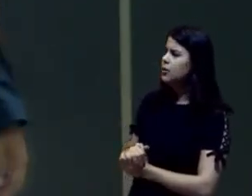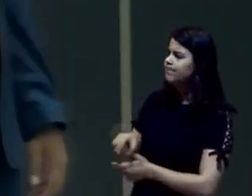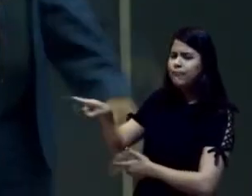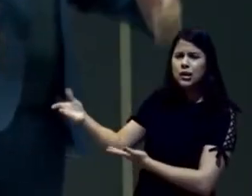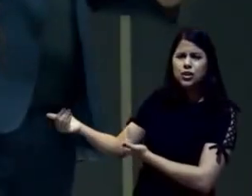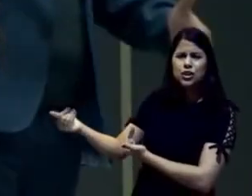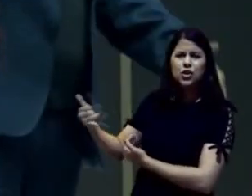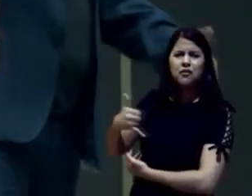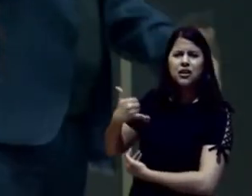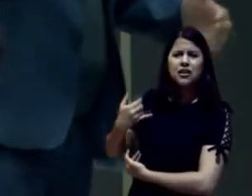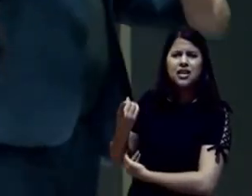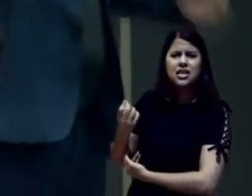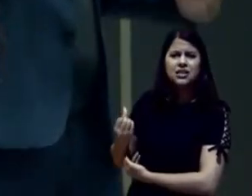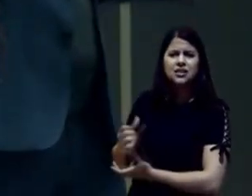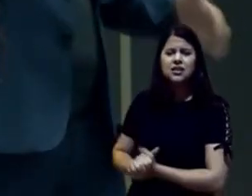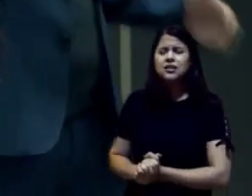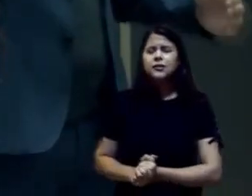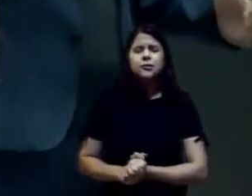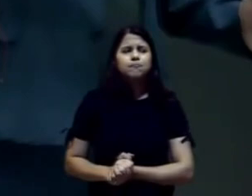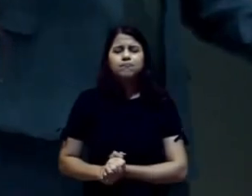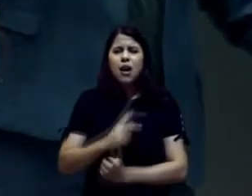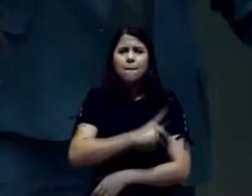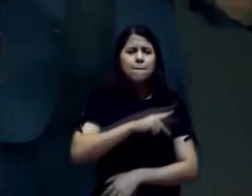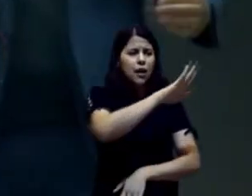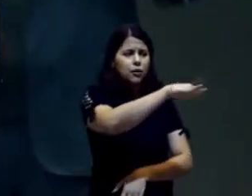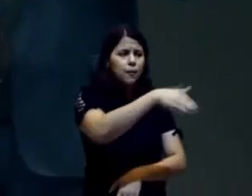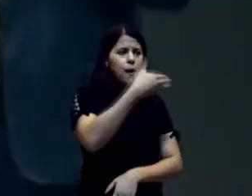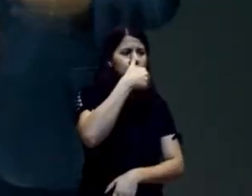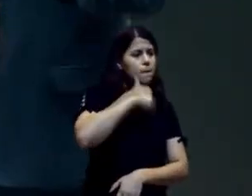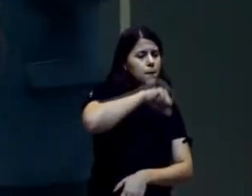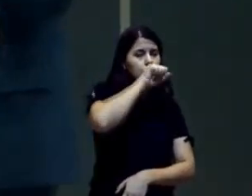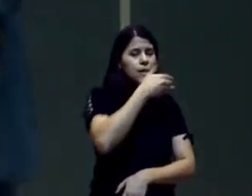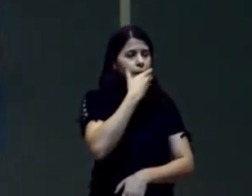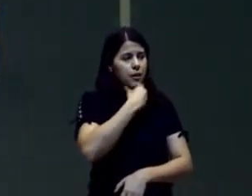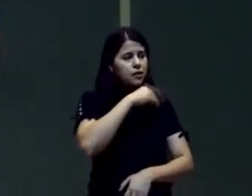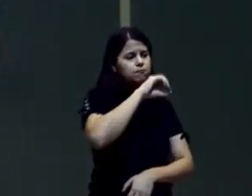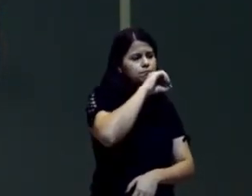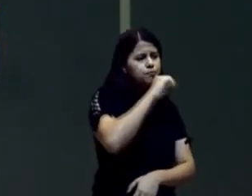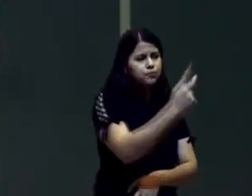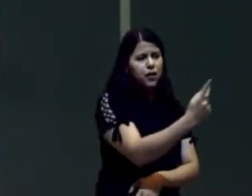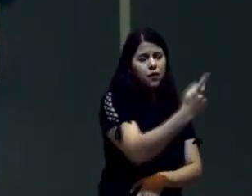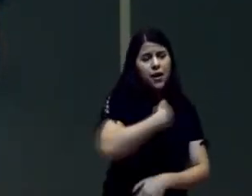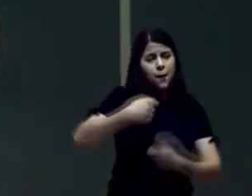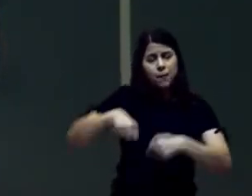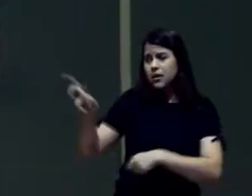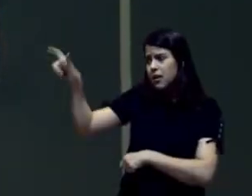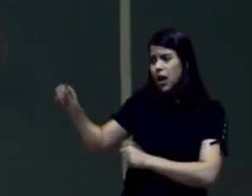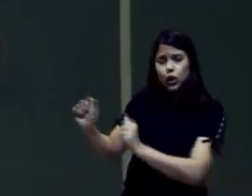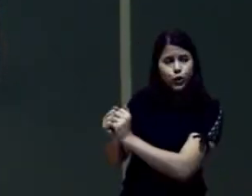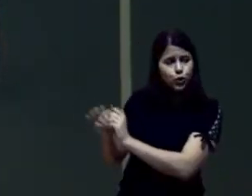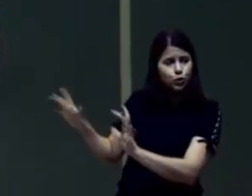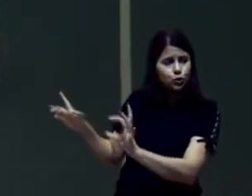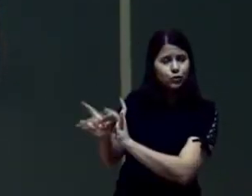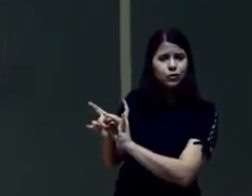comigo. Paulo sabia no que estava investindo. Paulo estava garantindo a sucessão da chamada